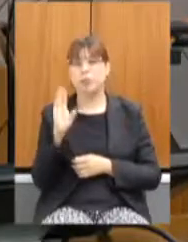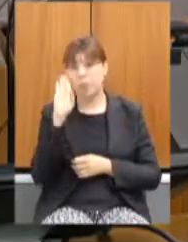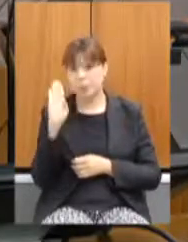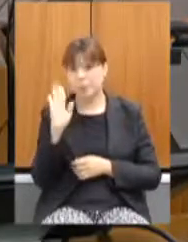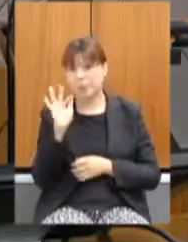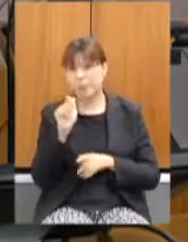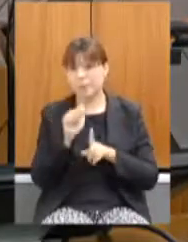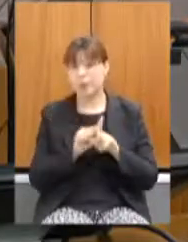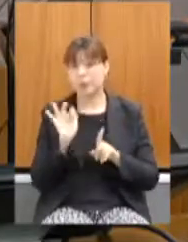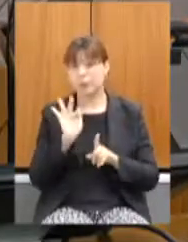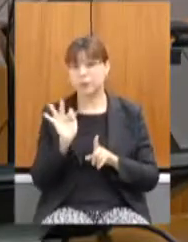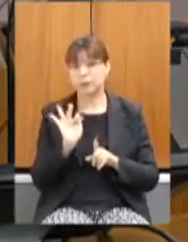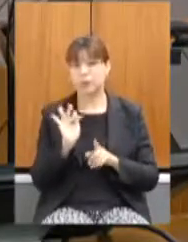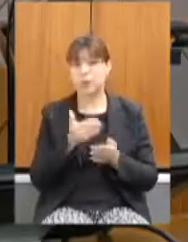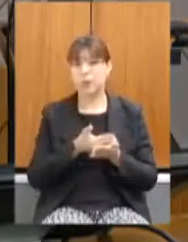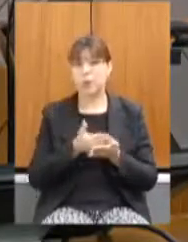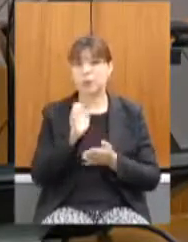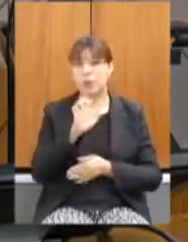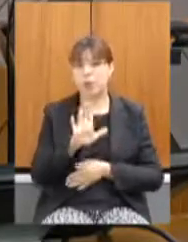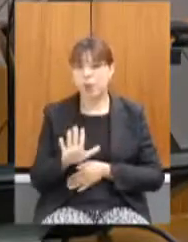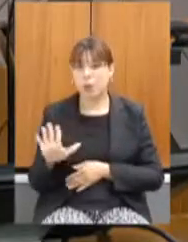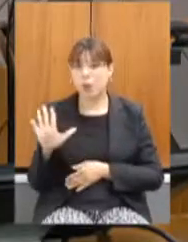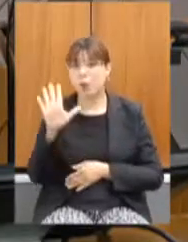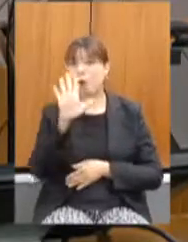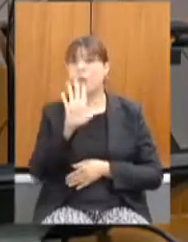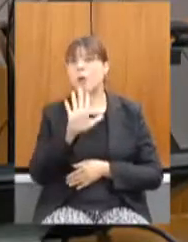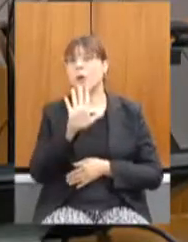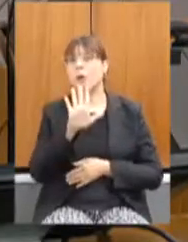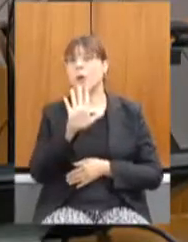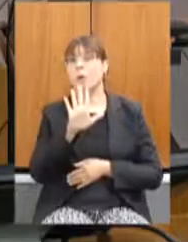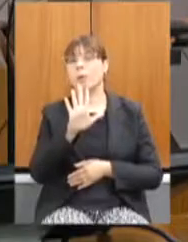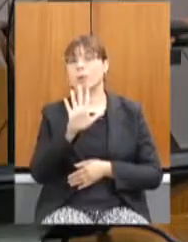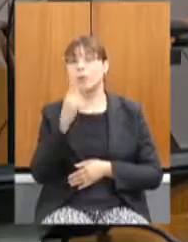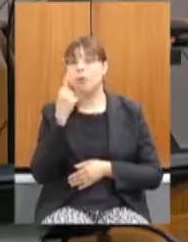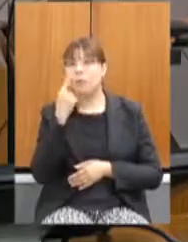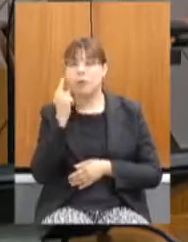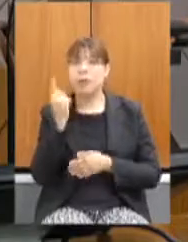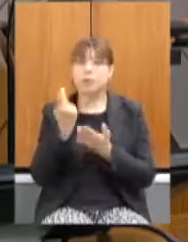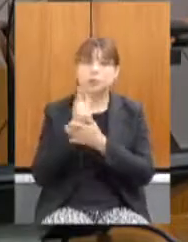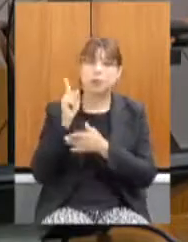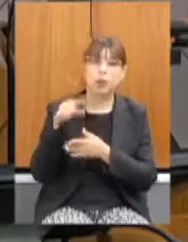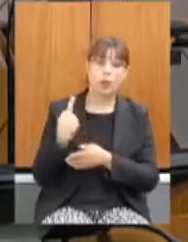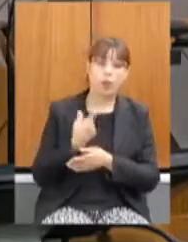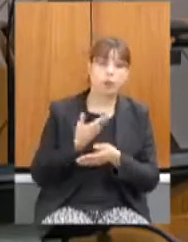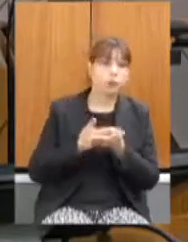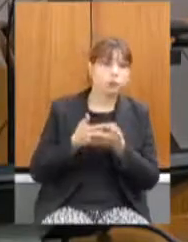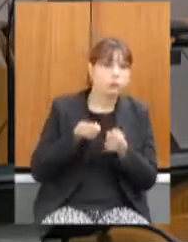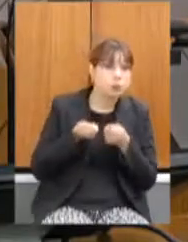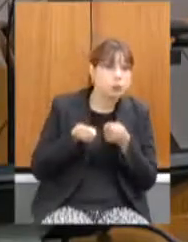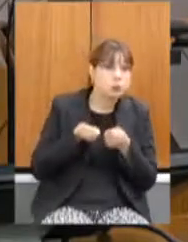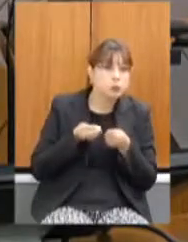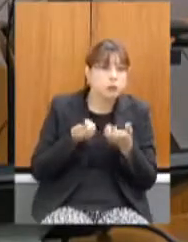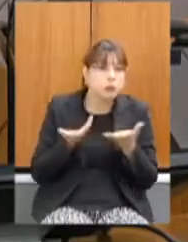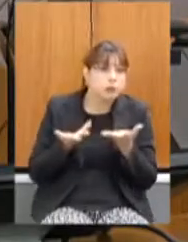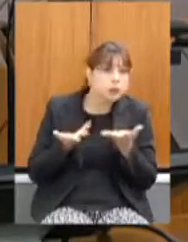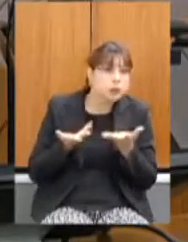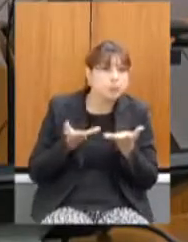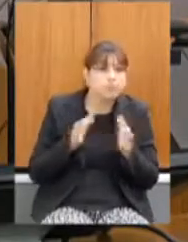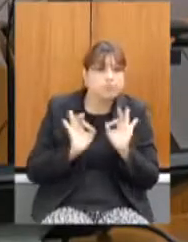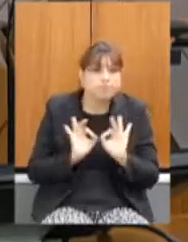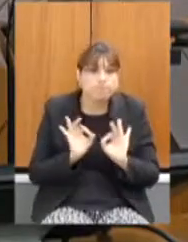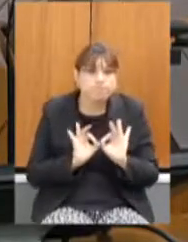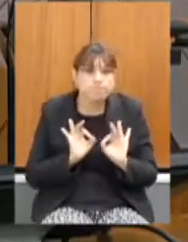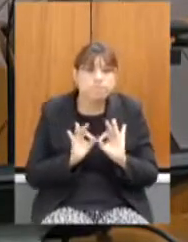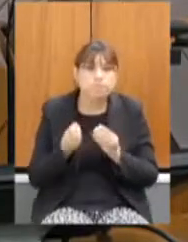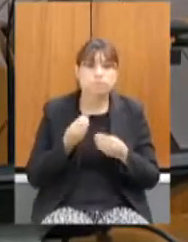vimos a pandemia chegando na Europa nós fizemos o primeiro plano de contingência é do país um plano de